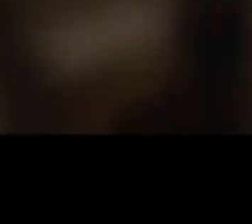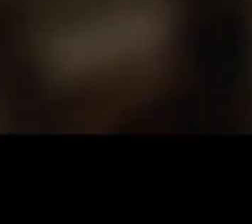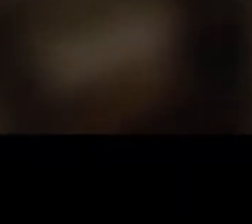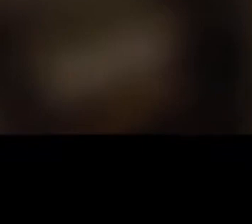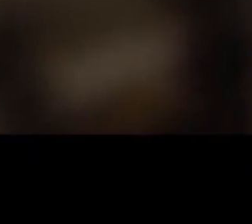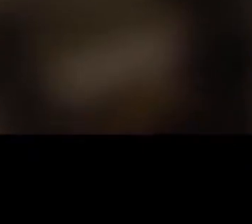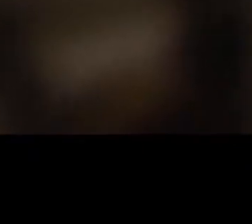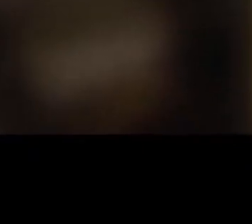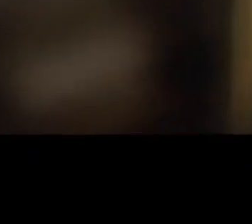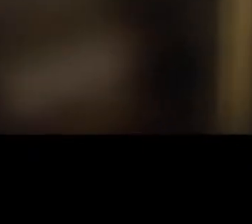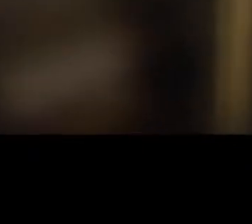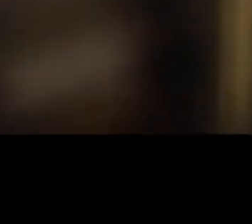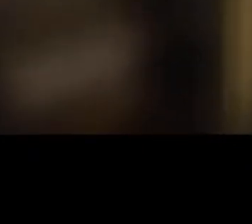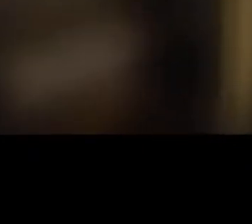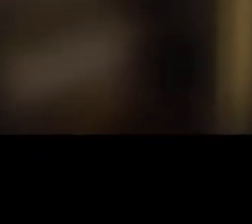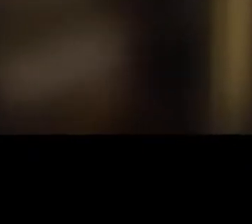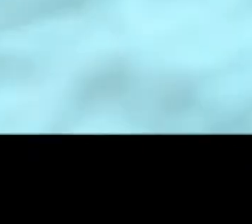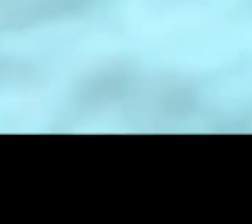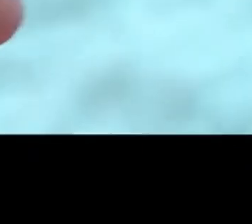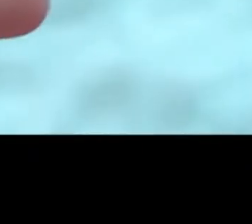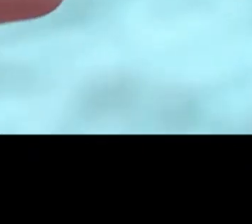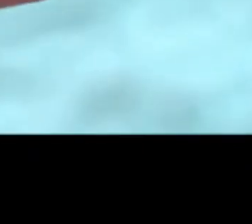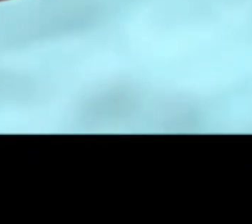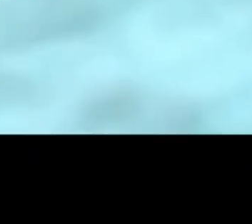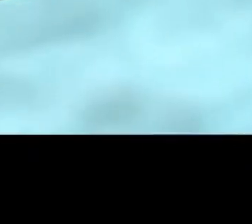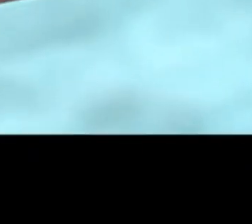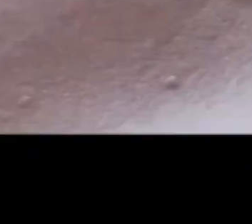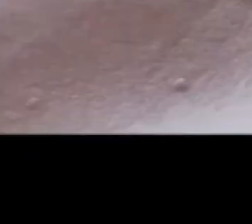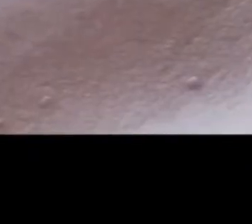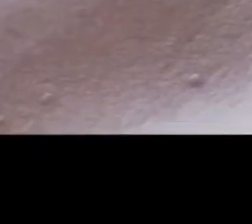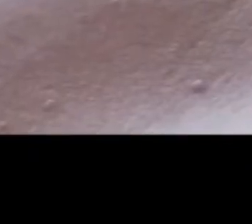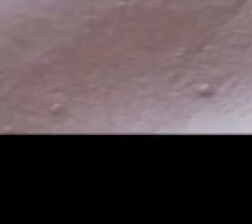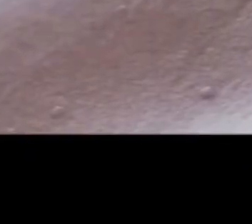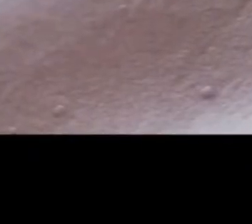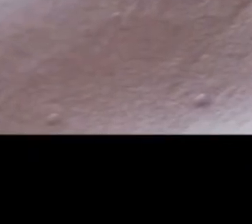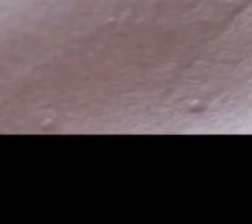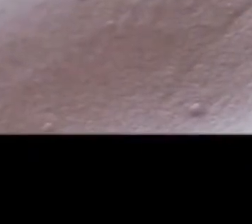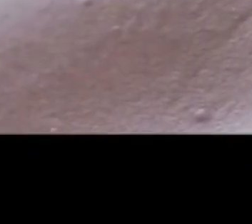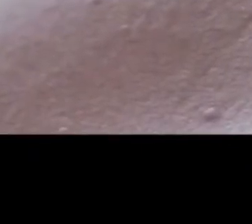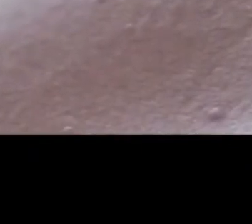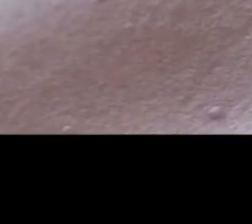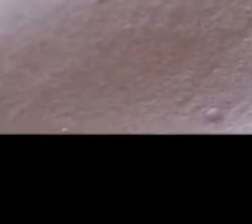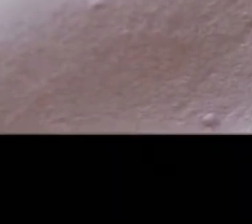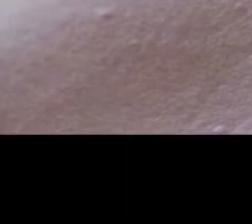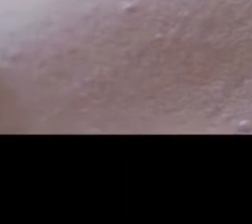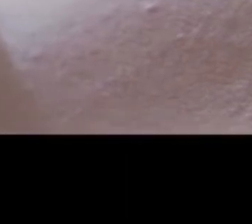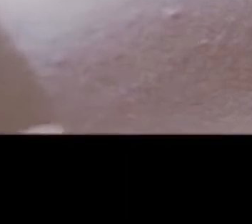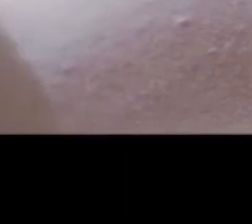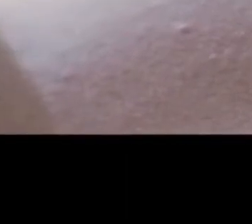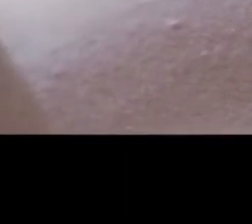conhecem bem a vida, para os que acabaram de ser apresentados a ela,